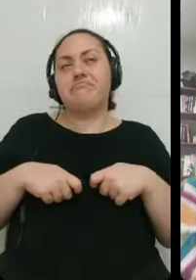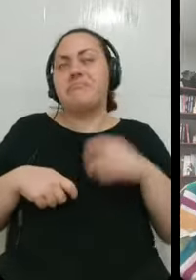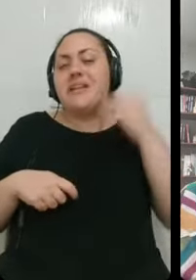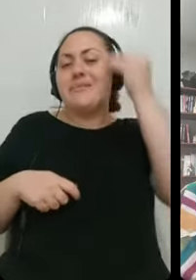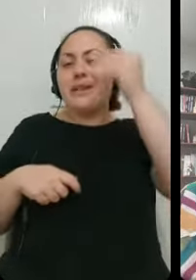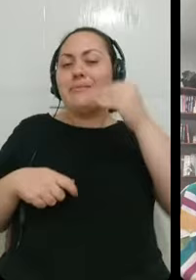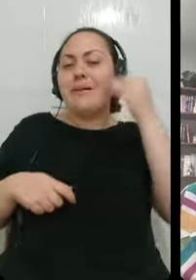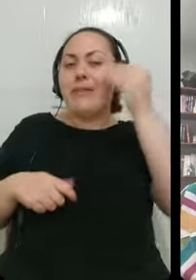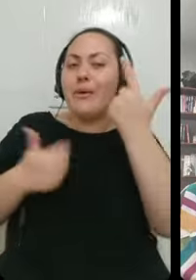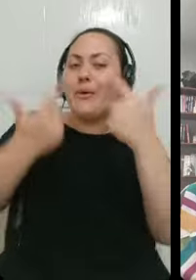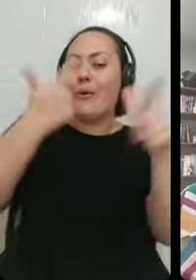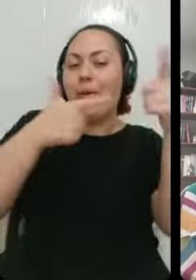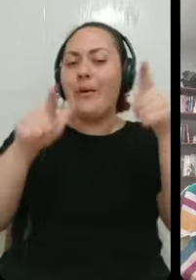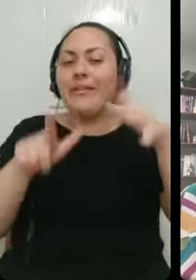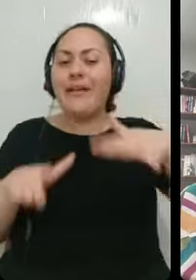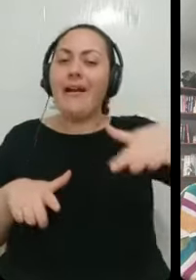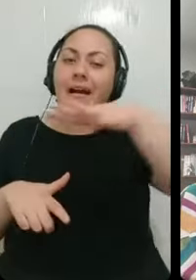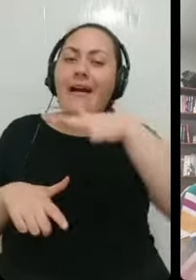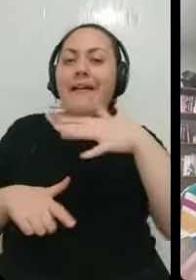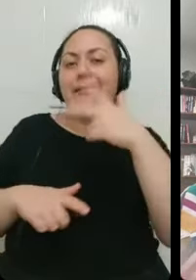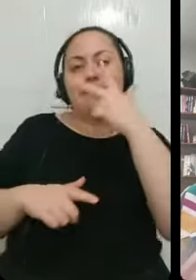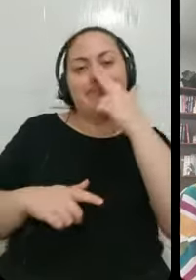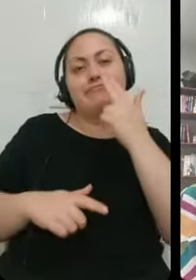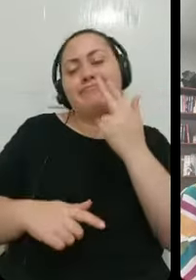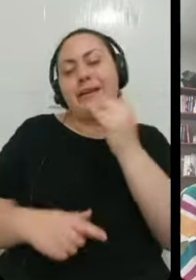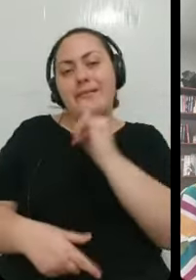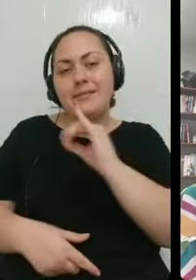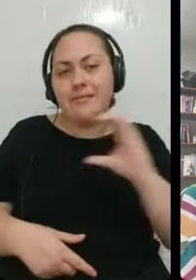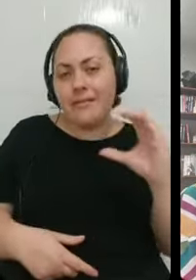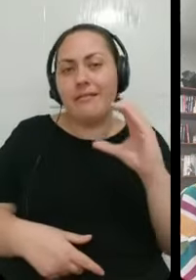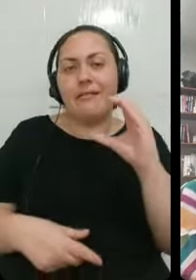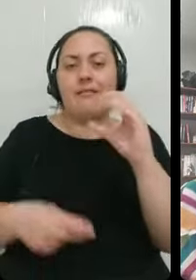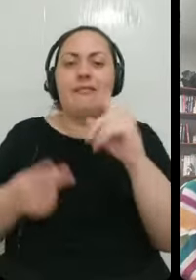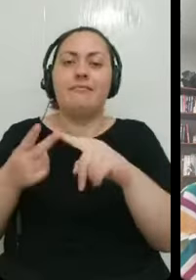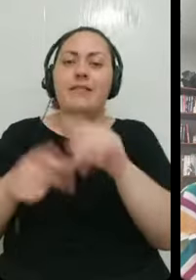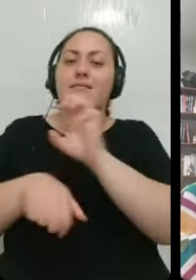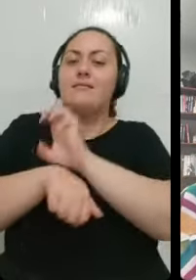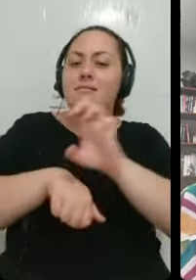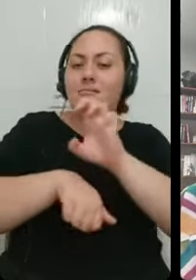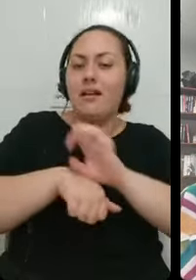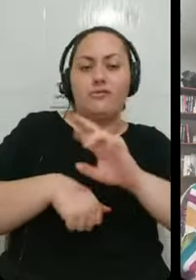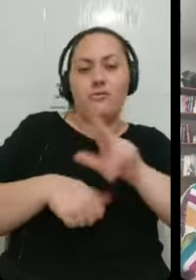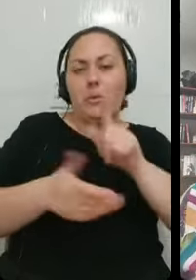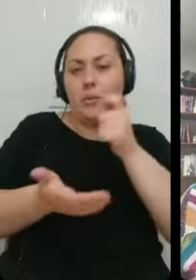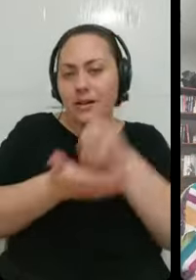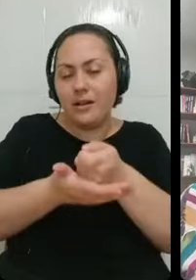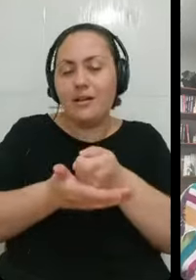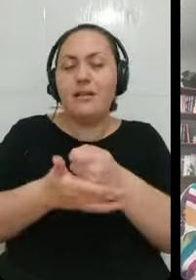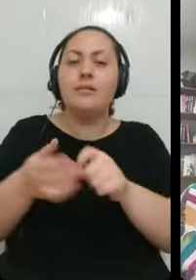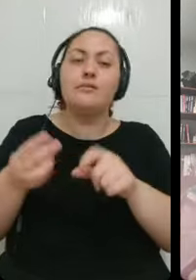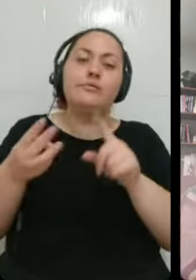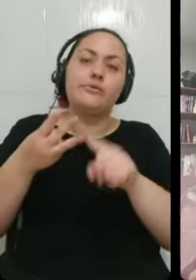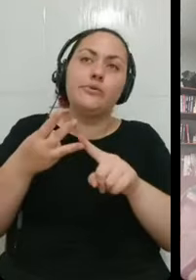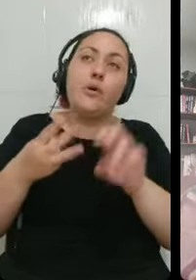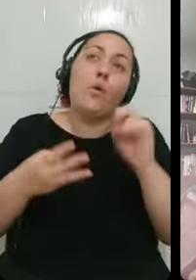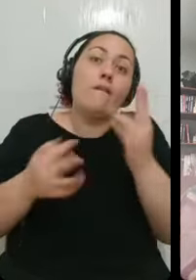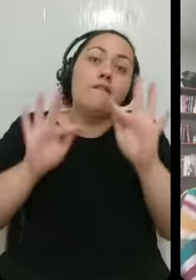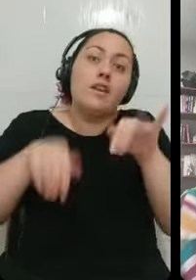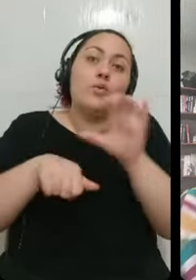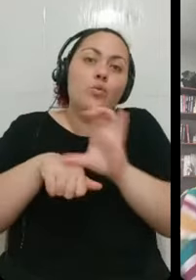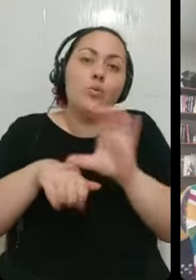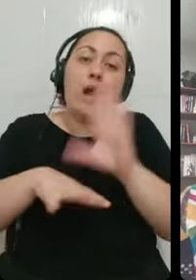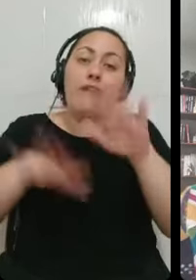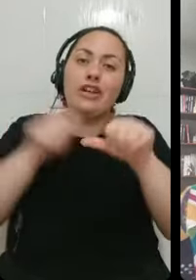vivenciar, né, outros caminhos, como iniciação científica, estágio não obrigatório, ou mesmo estar em final de curso, né? Então a gente acaba